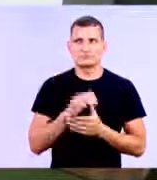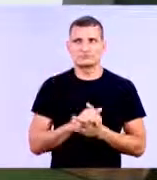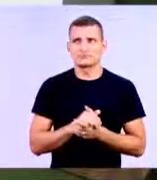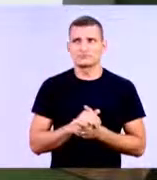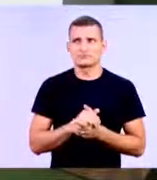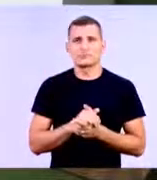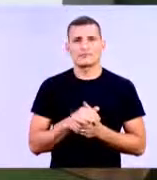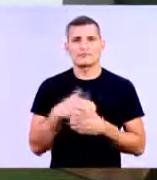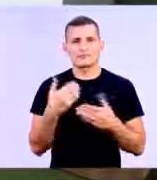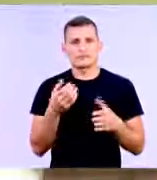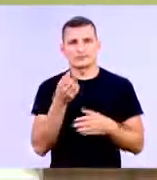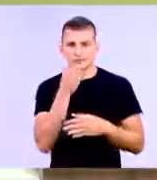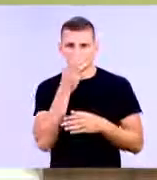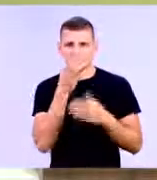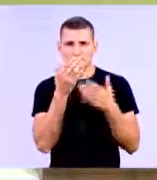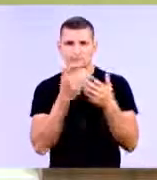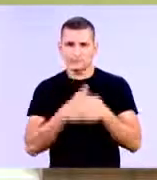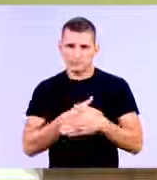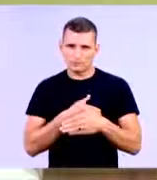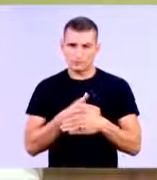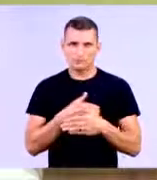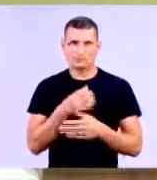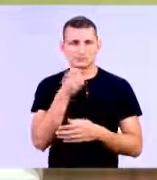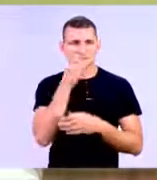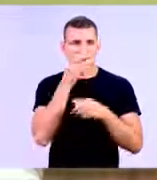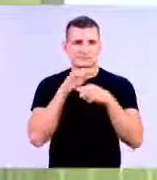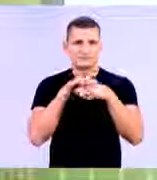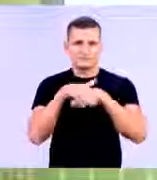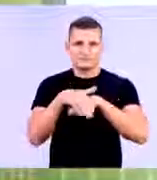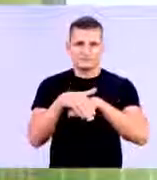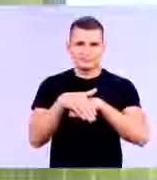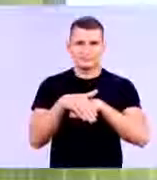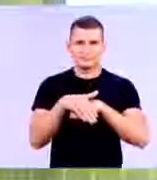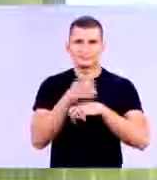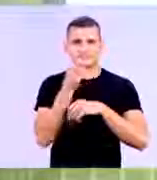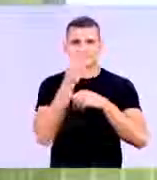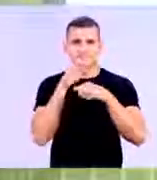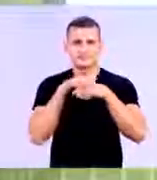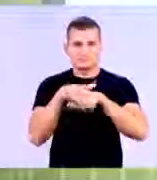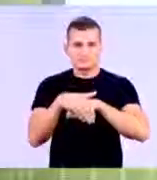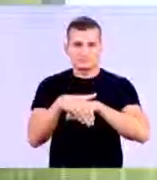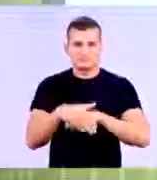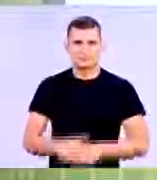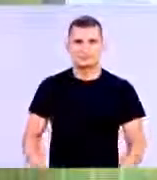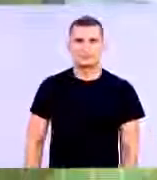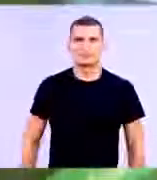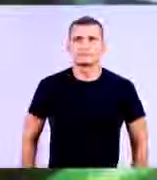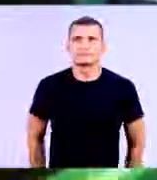uma boa avaliação, boa prova e boa noite, né? Isso, então boa noite, gente.